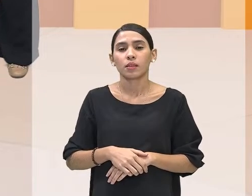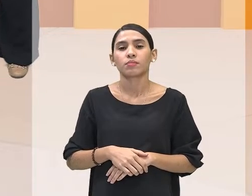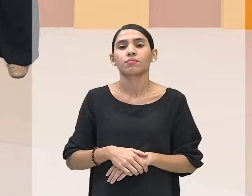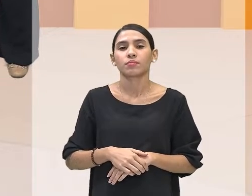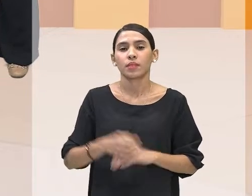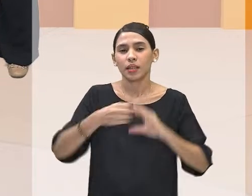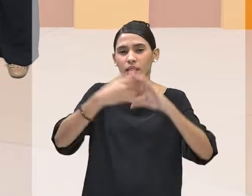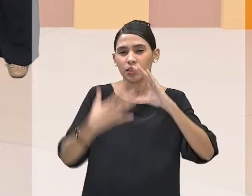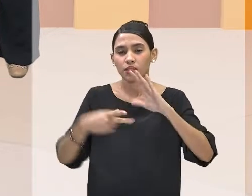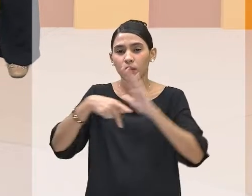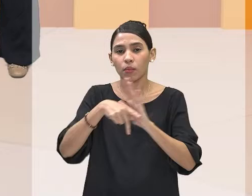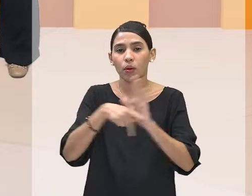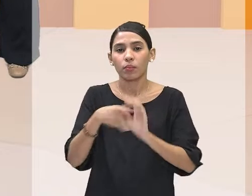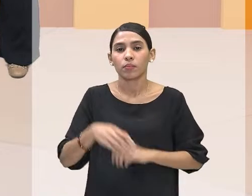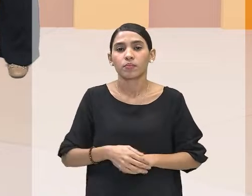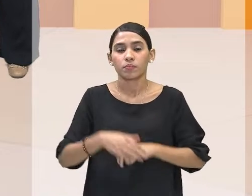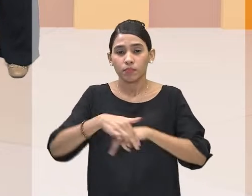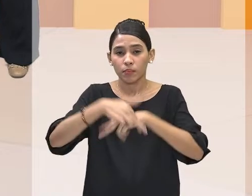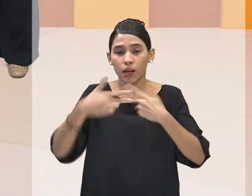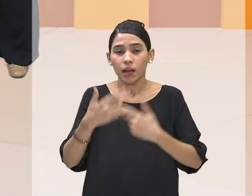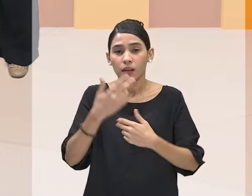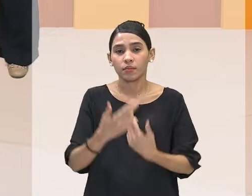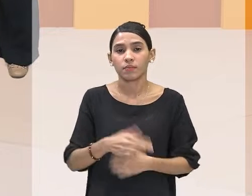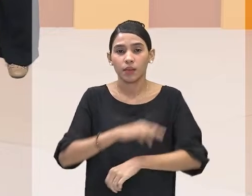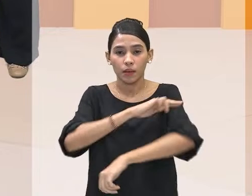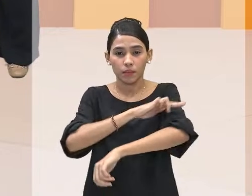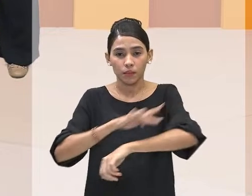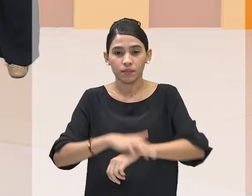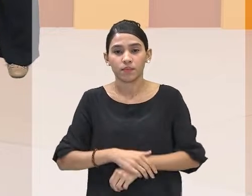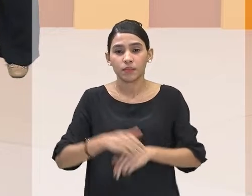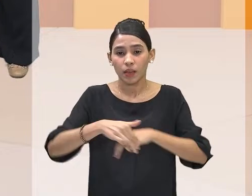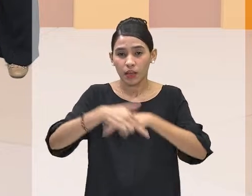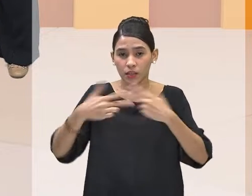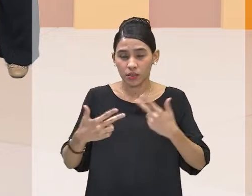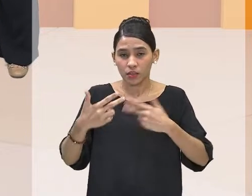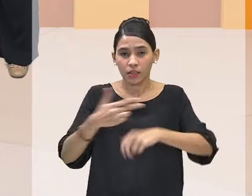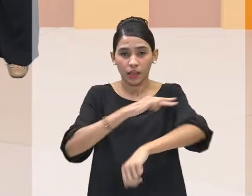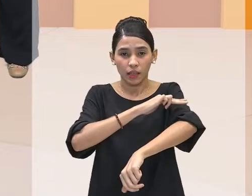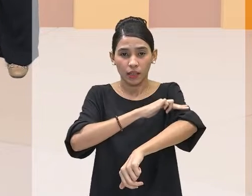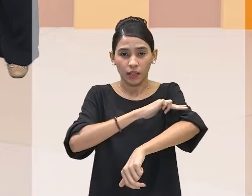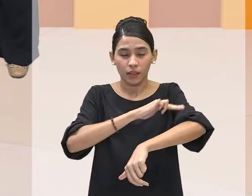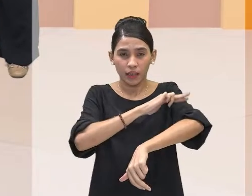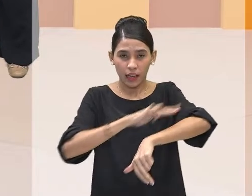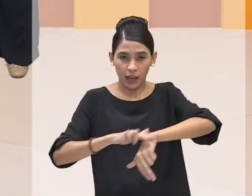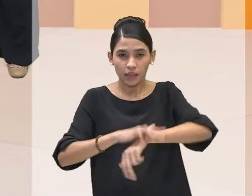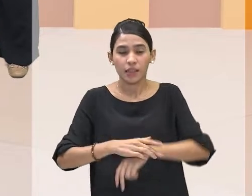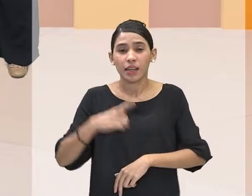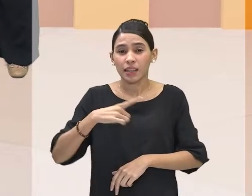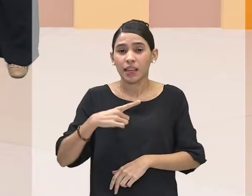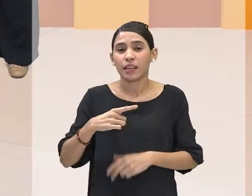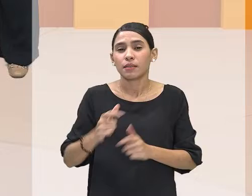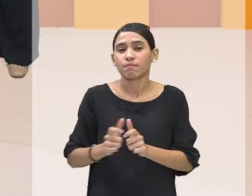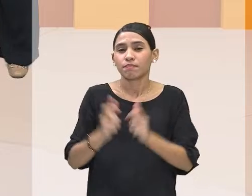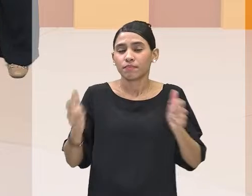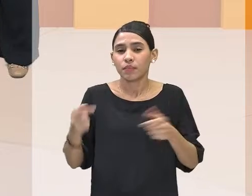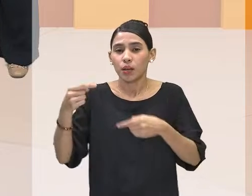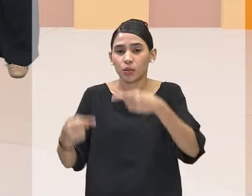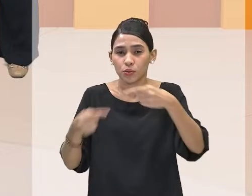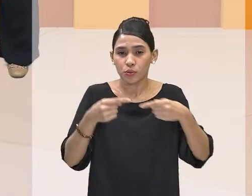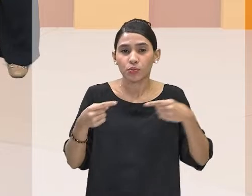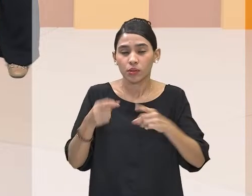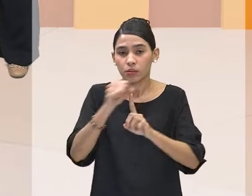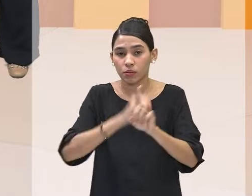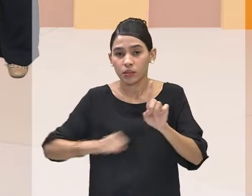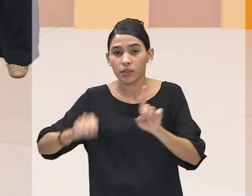identificação étnico-racial, etnia e raça. Existe uma grande discussão já nas nossas